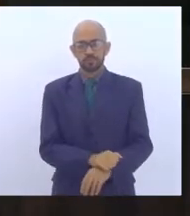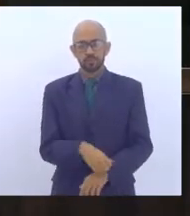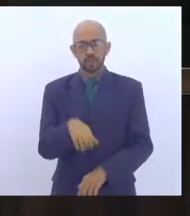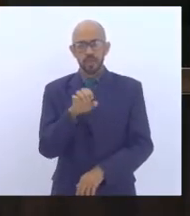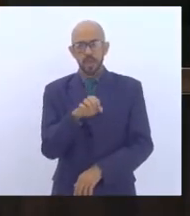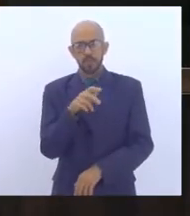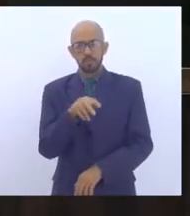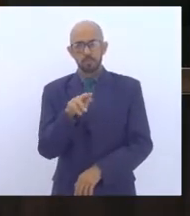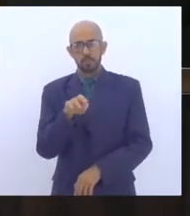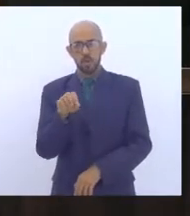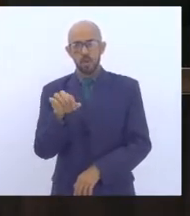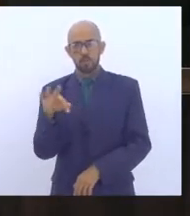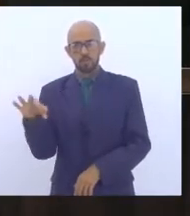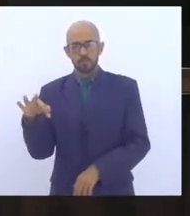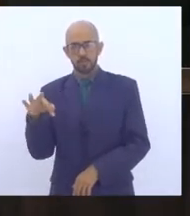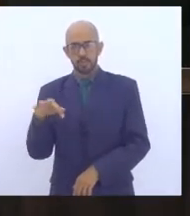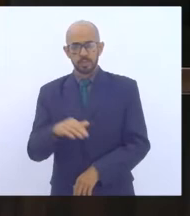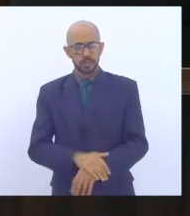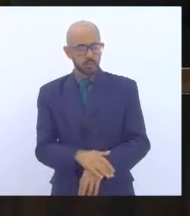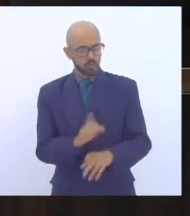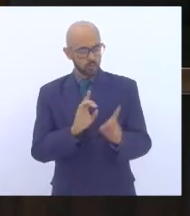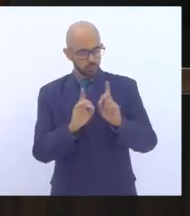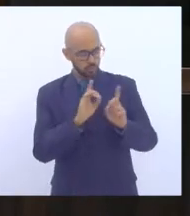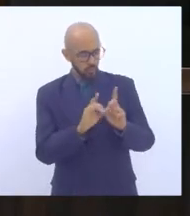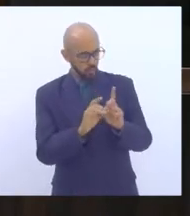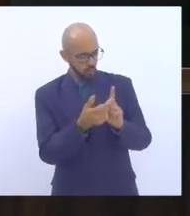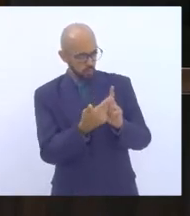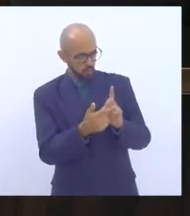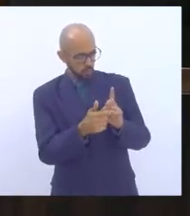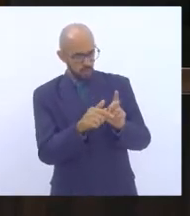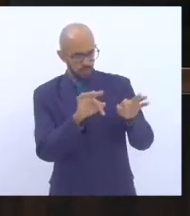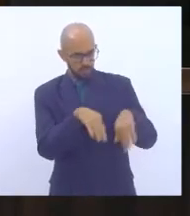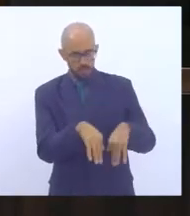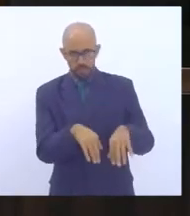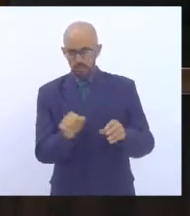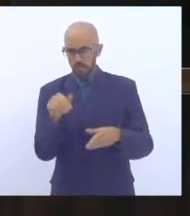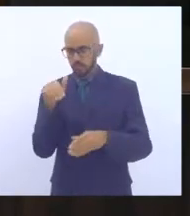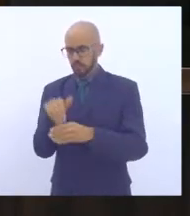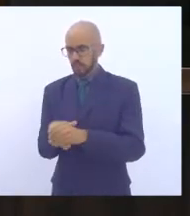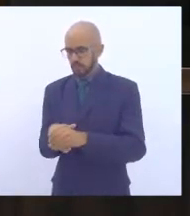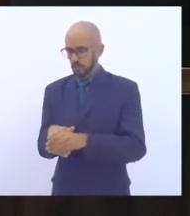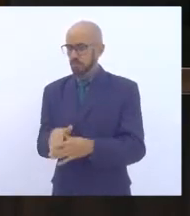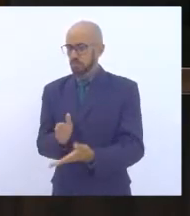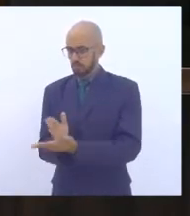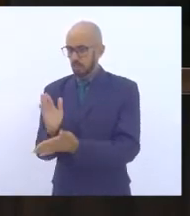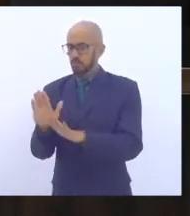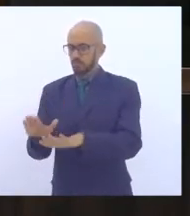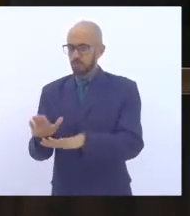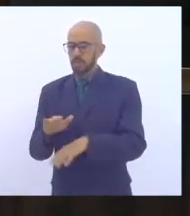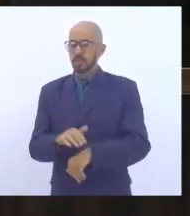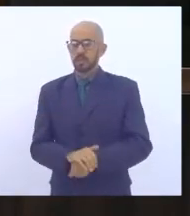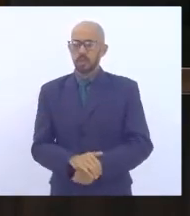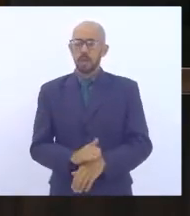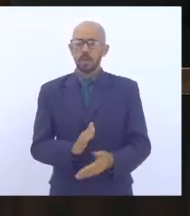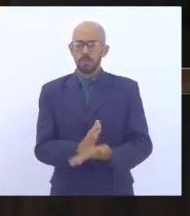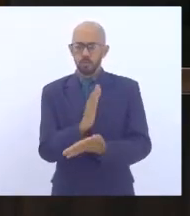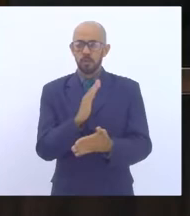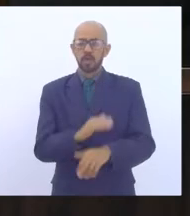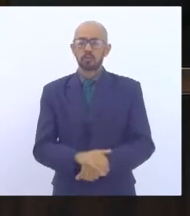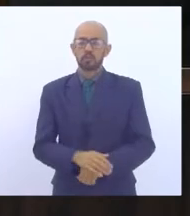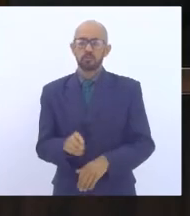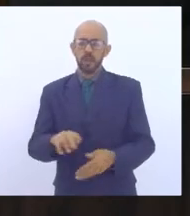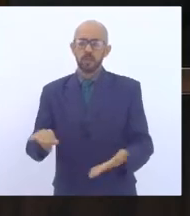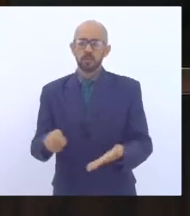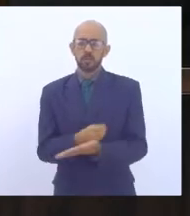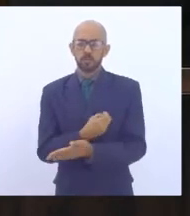profeta a discussão 90 querer discutir Serra da discussão e votação se eu te aprovam permaneçam Como estão provado vai